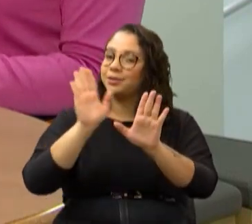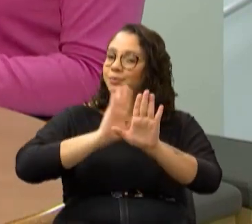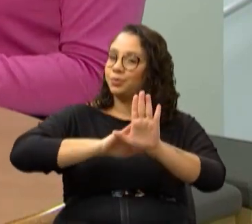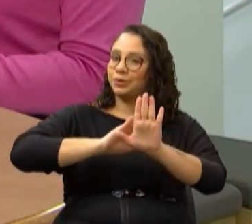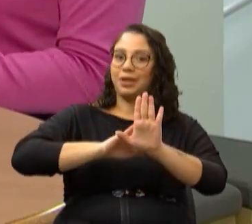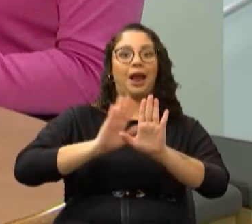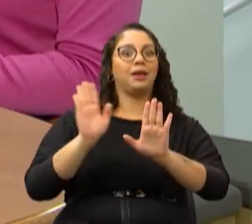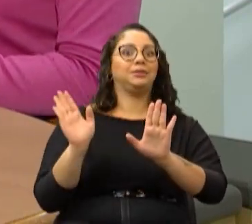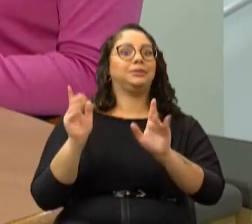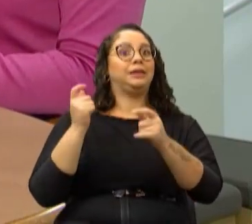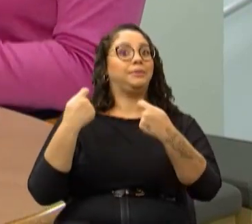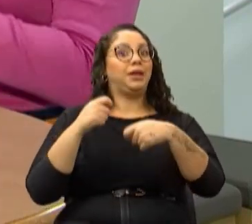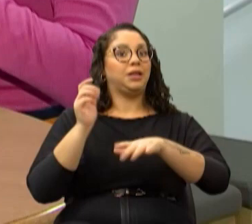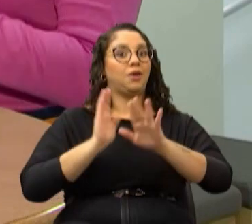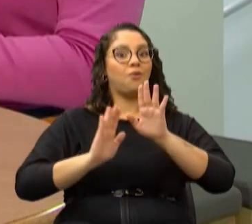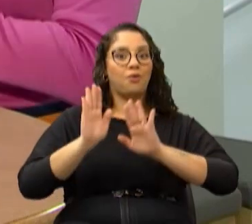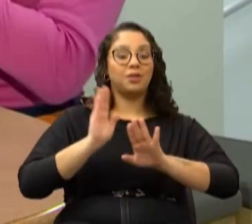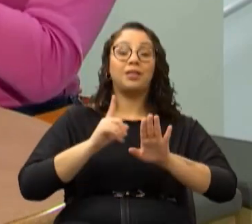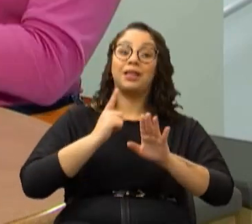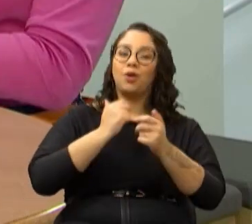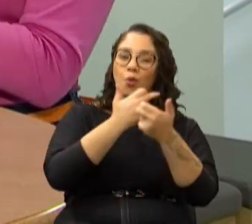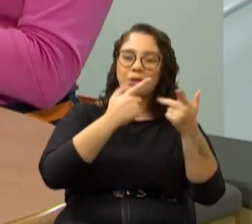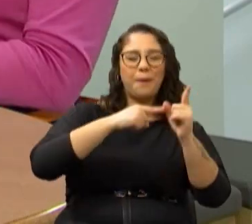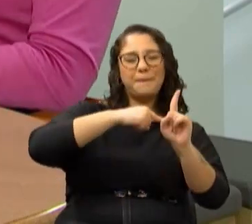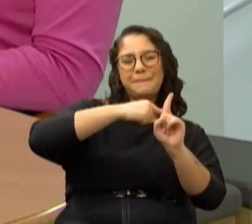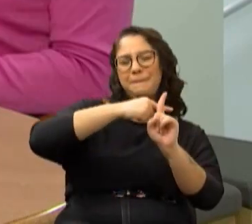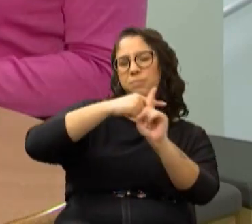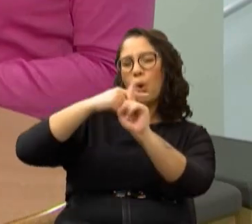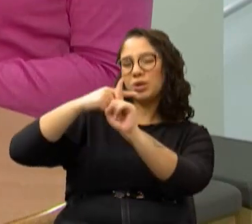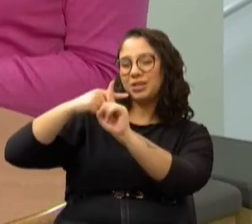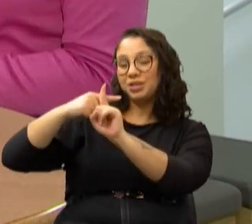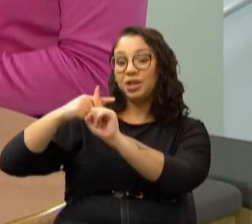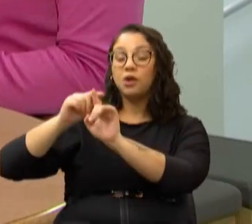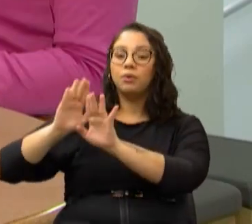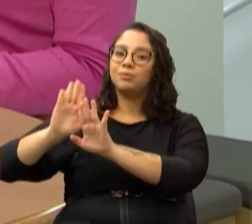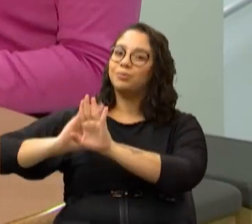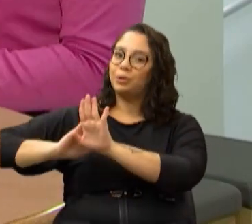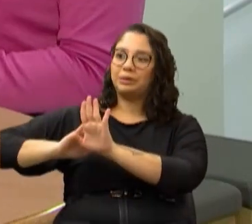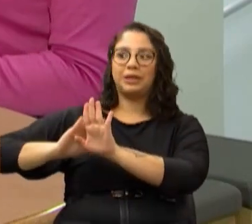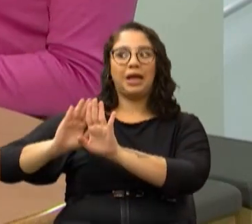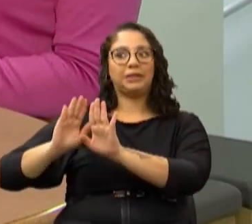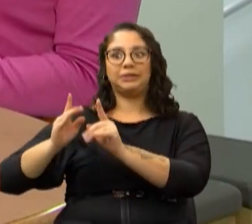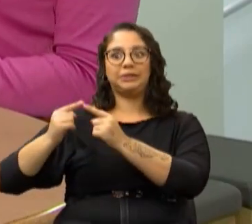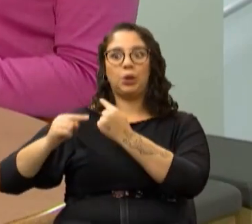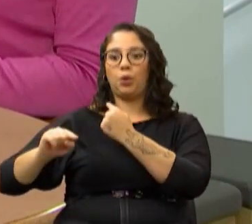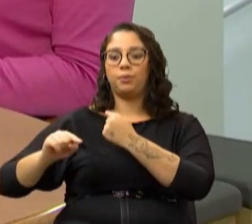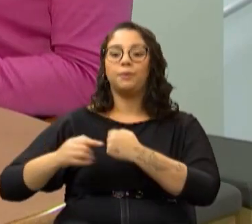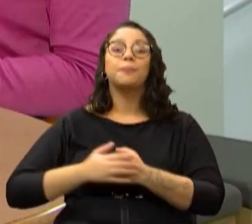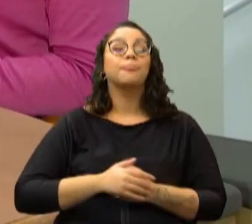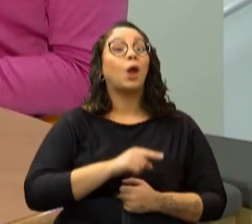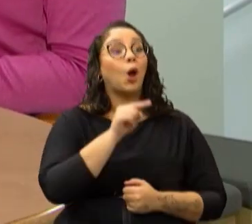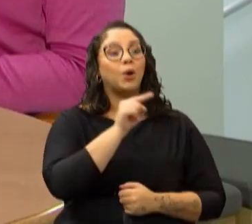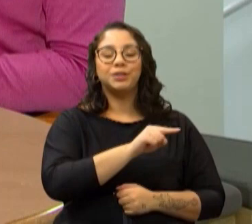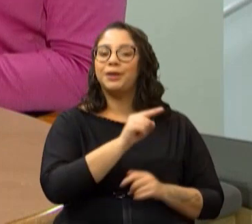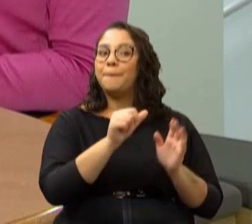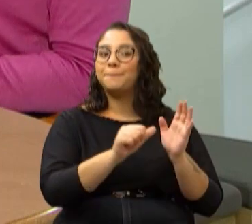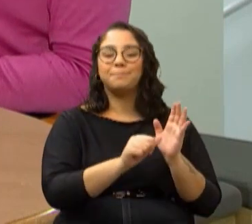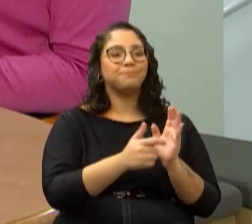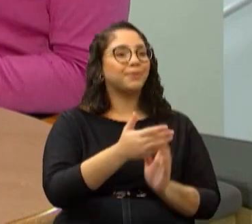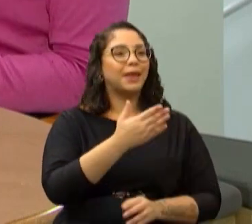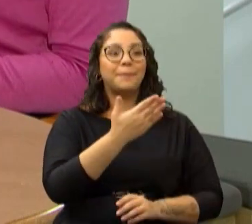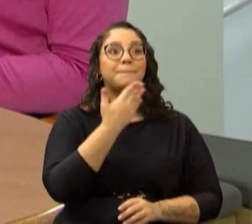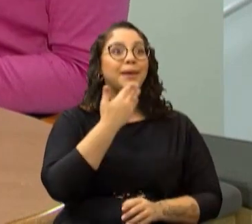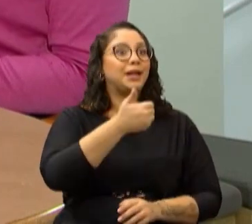olho, mas não é assim, né? Se vê muita coisa positiva, tem algo que não está conversando ali com a realidade. Dalila, você tocou